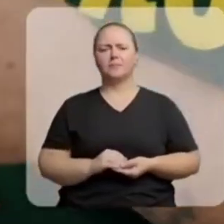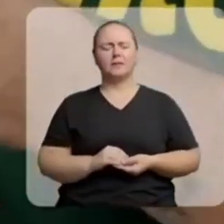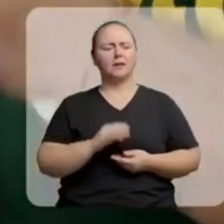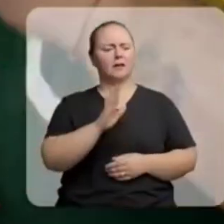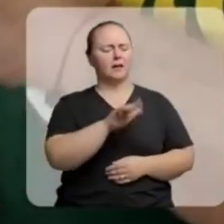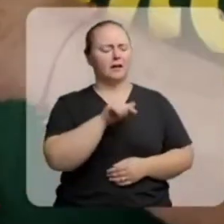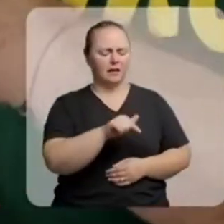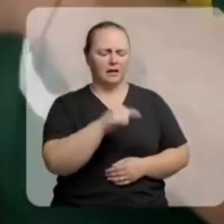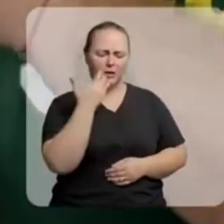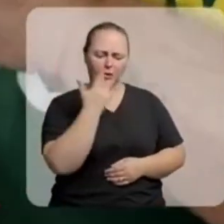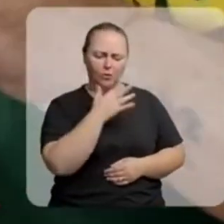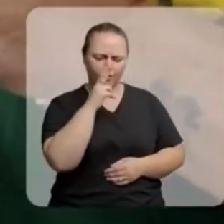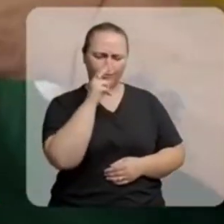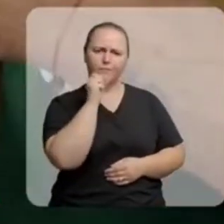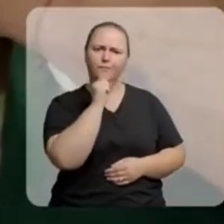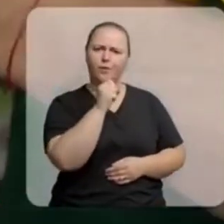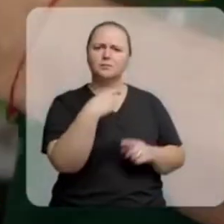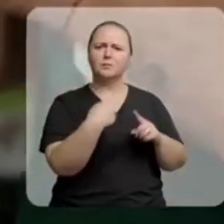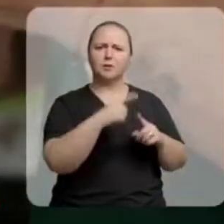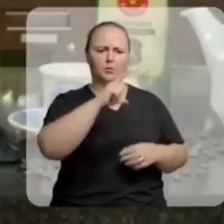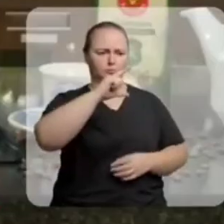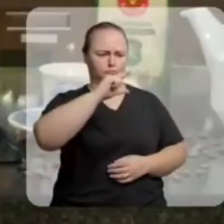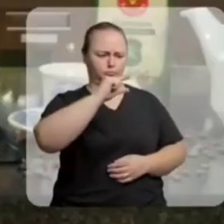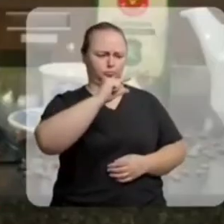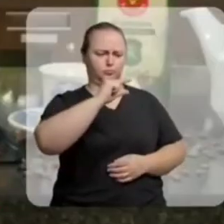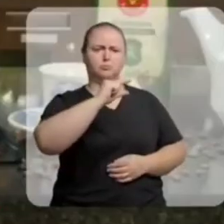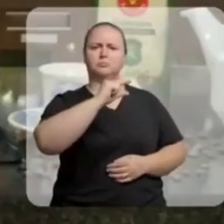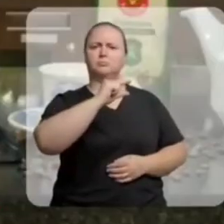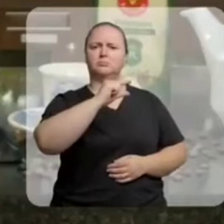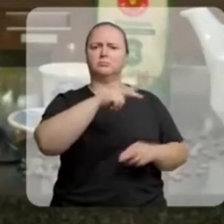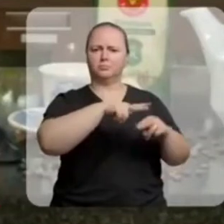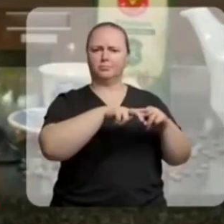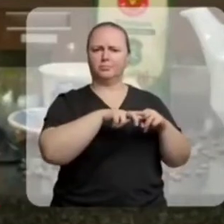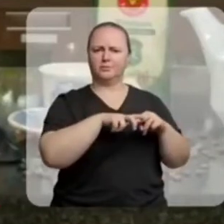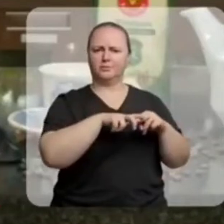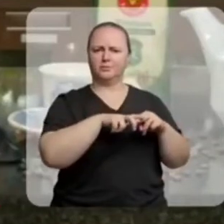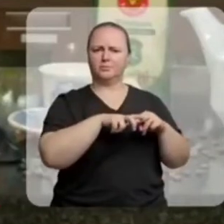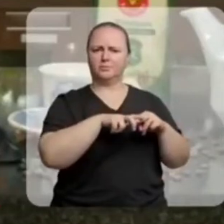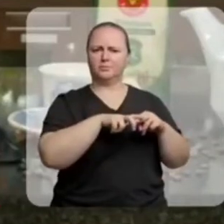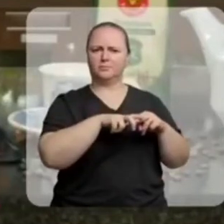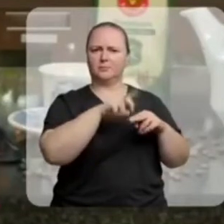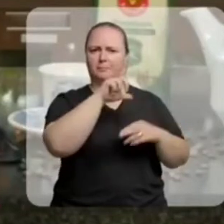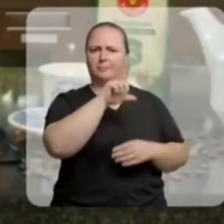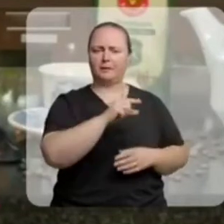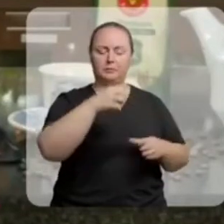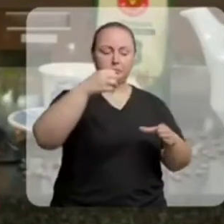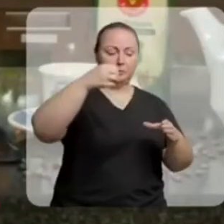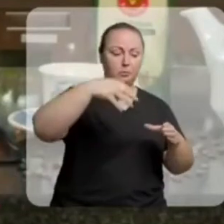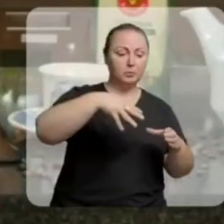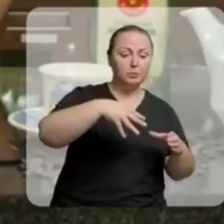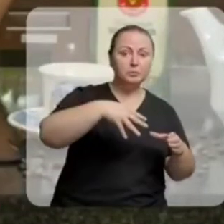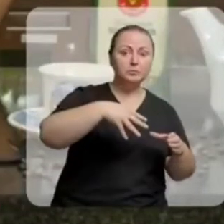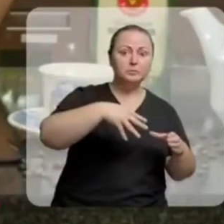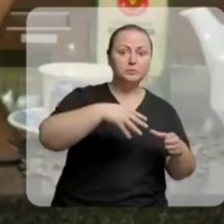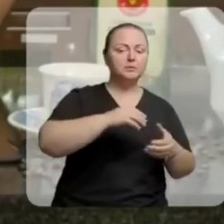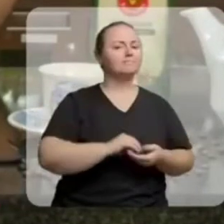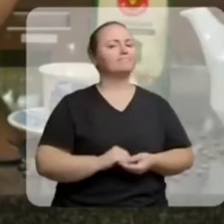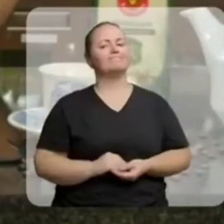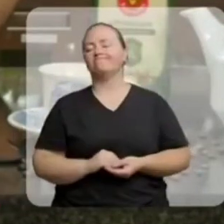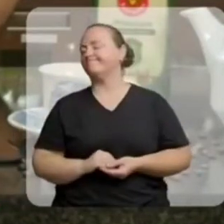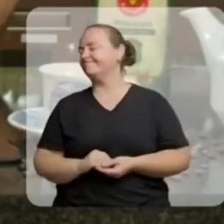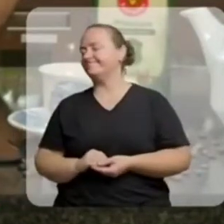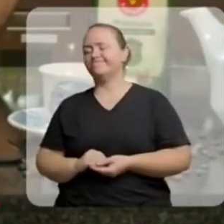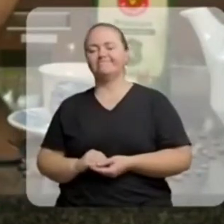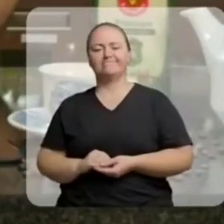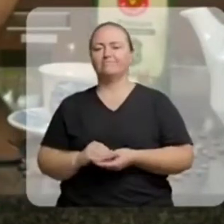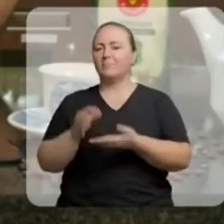realmente mais forte ou é só por causa do tamanho da xícara que ela tá mais compactada, tem menos incidez e luz, alguma coisa? Não, é o café Não, mesmo. é o café. Tanto que a gente